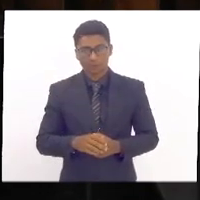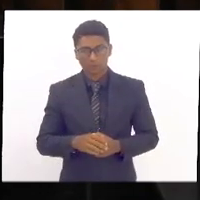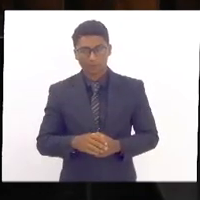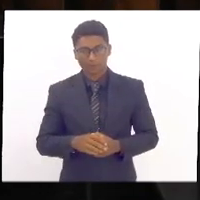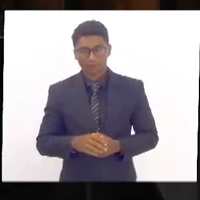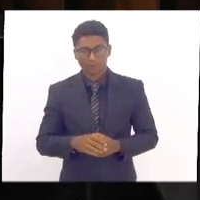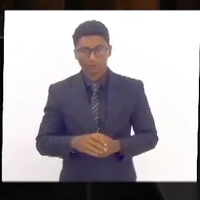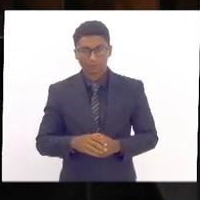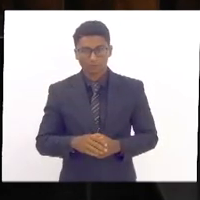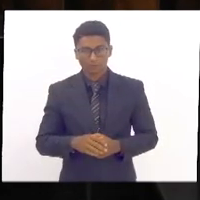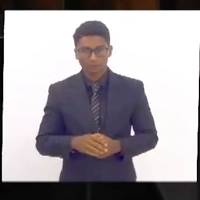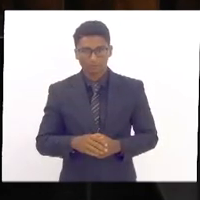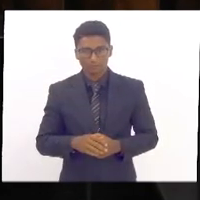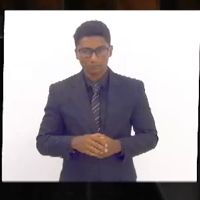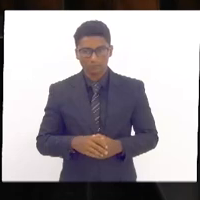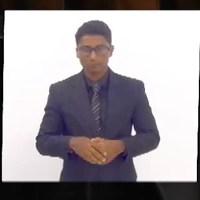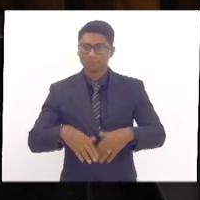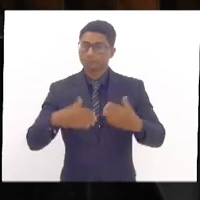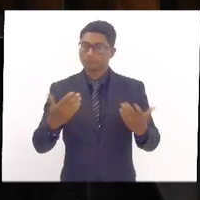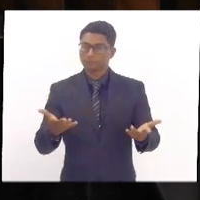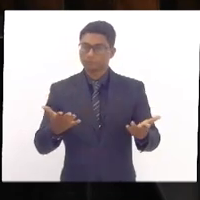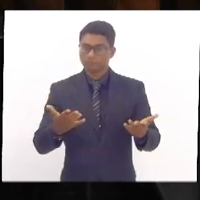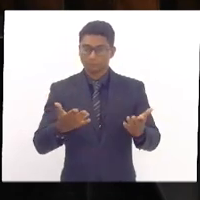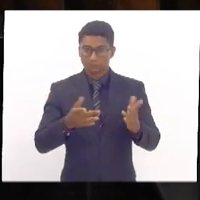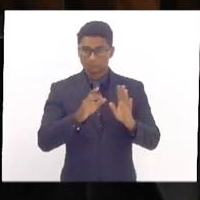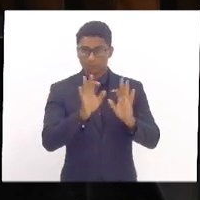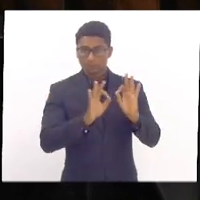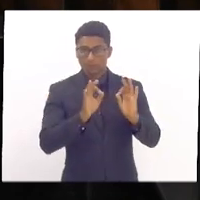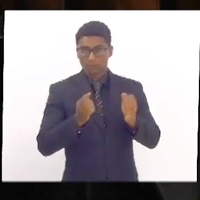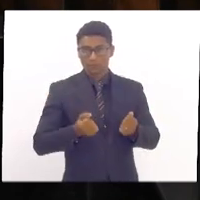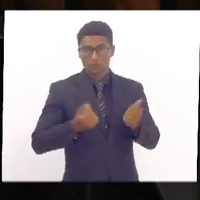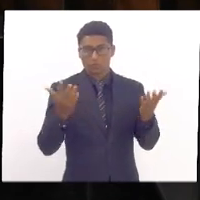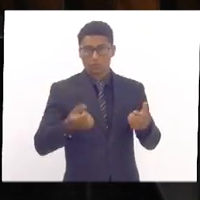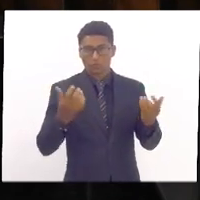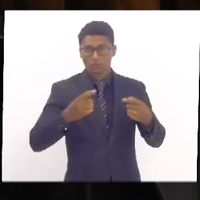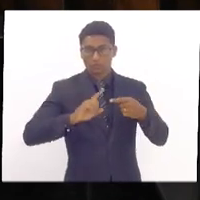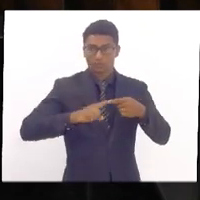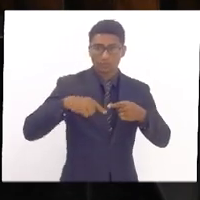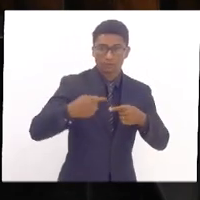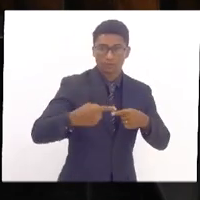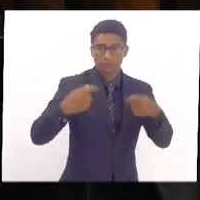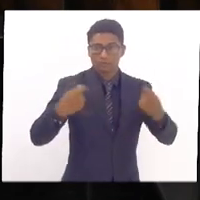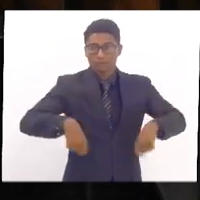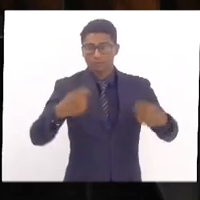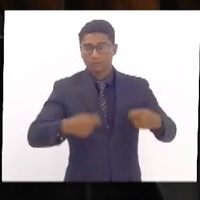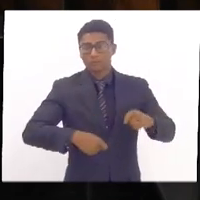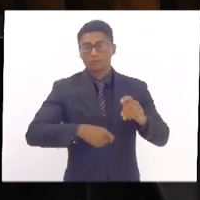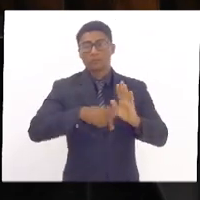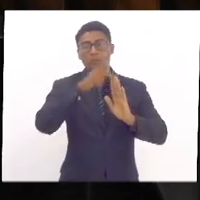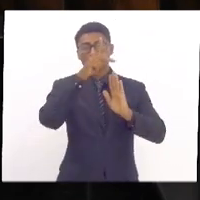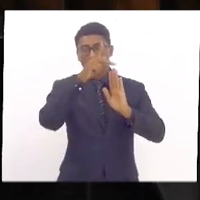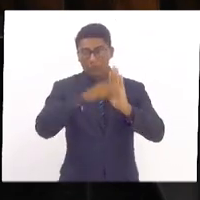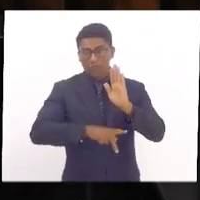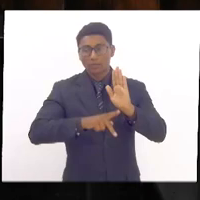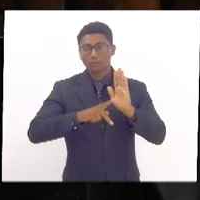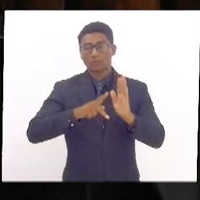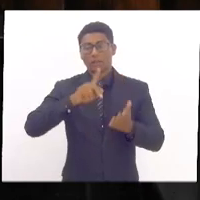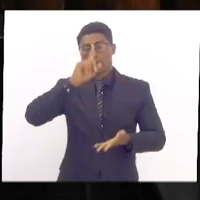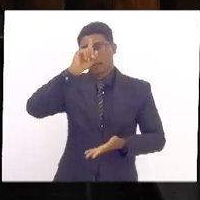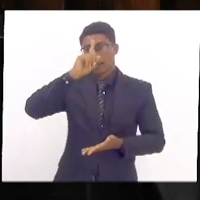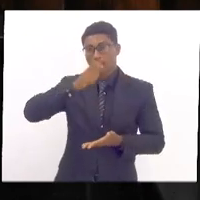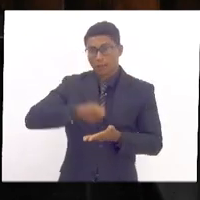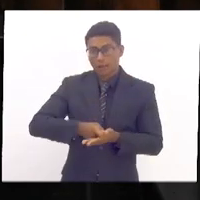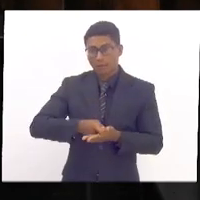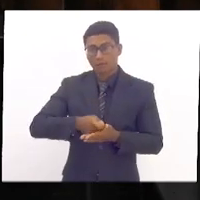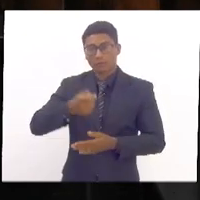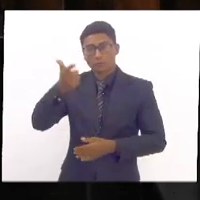Para, depois do plano de custeio, tem que ter um projeto de resolução para a gente aprovar de novo. Não pode ficar